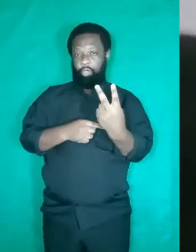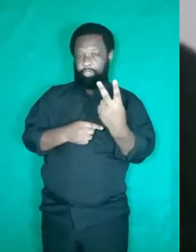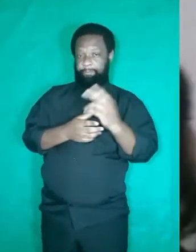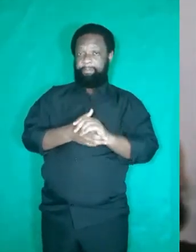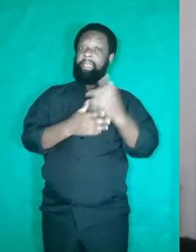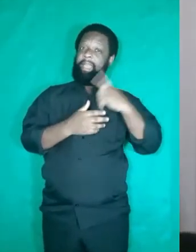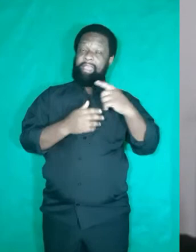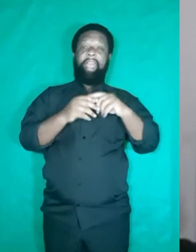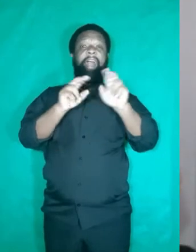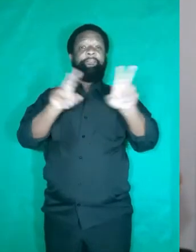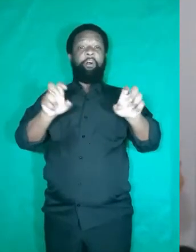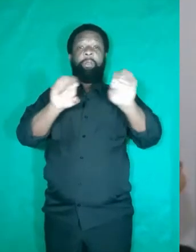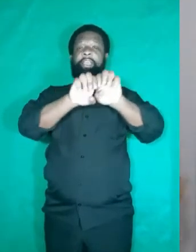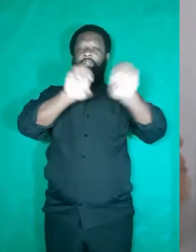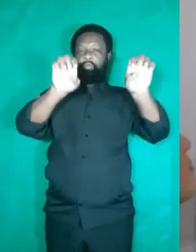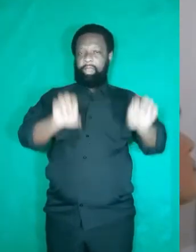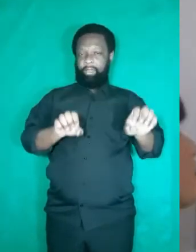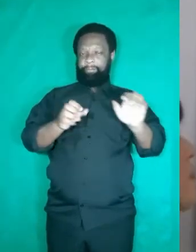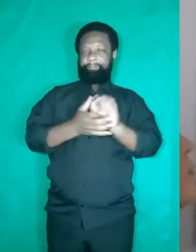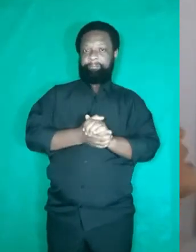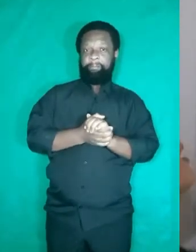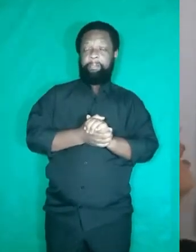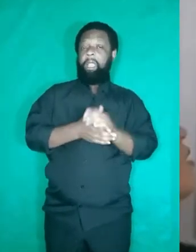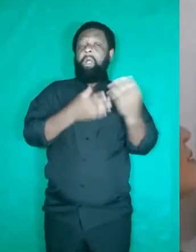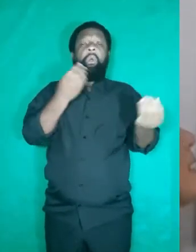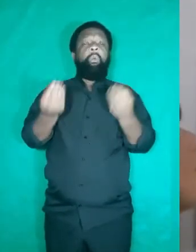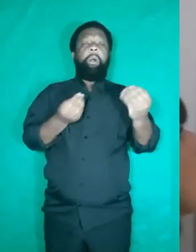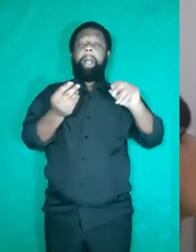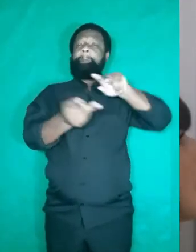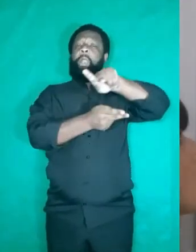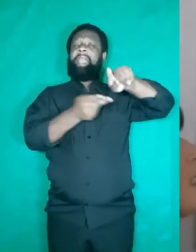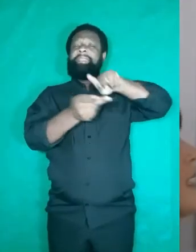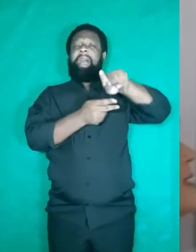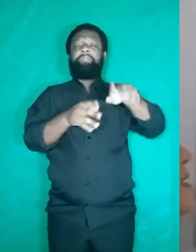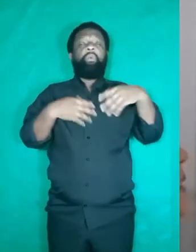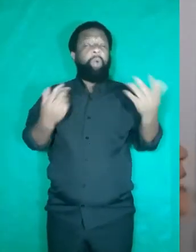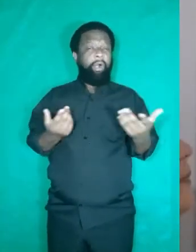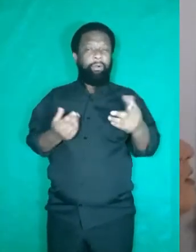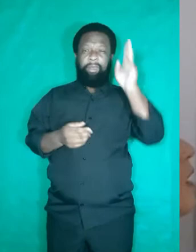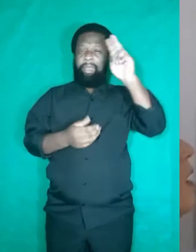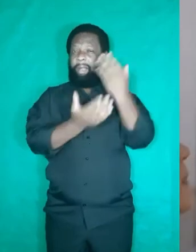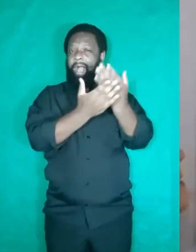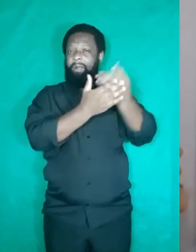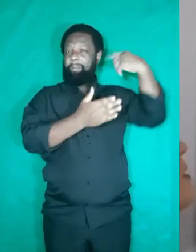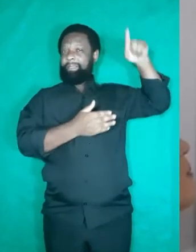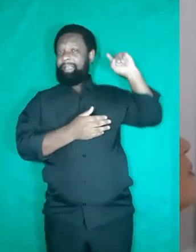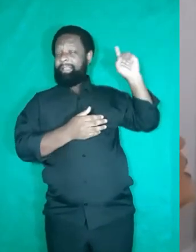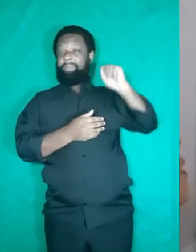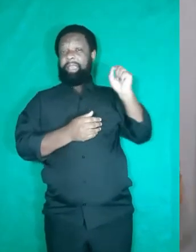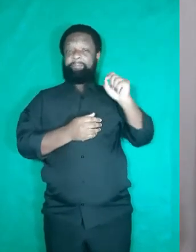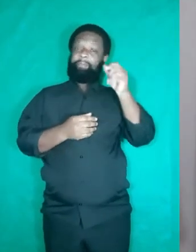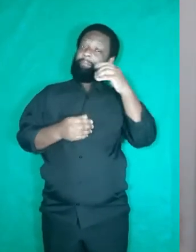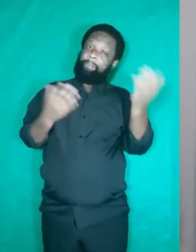elétrons. Então, essa aqui é a fórmula estrutural. Qual seria a polaridade da ligação? Relembrando a aula